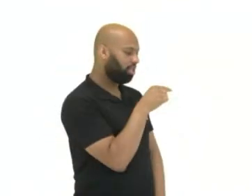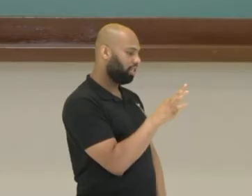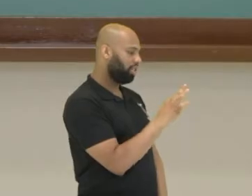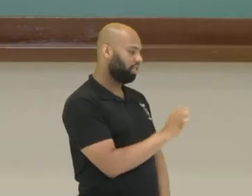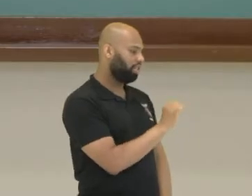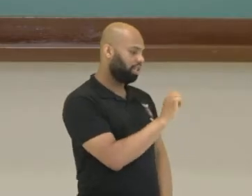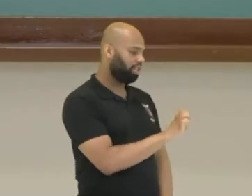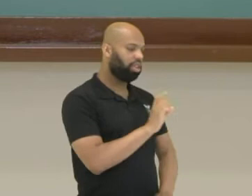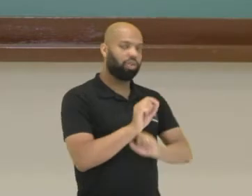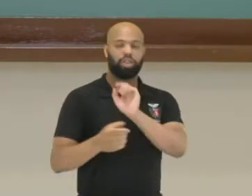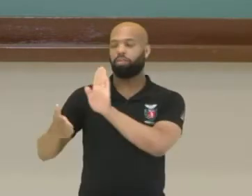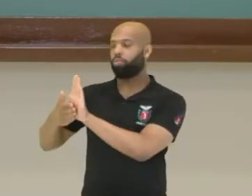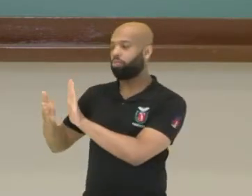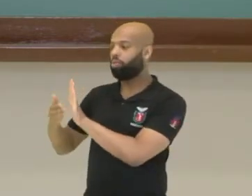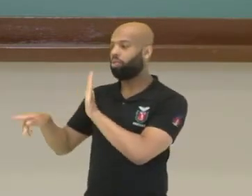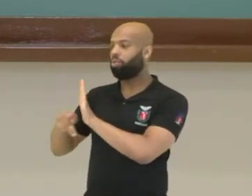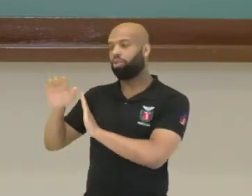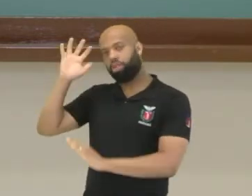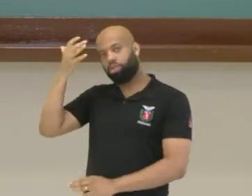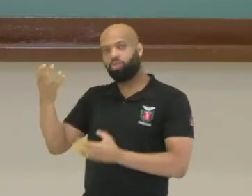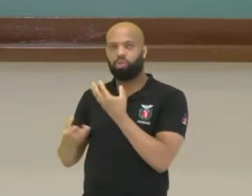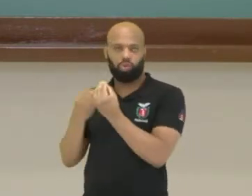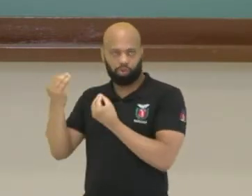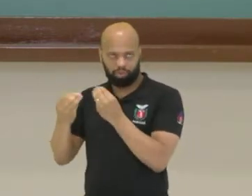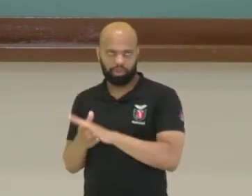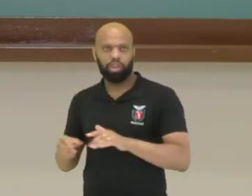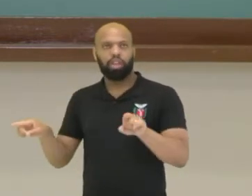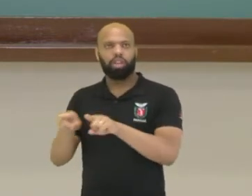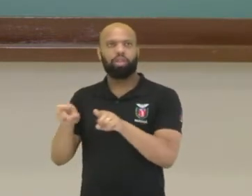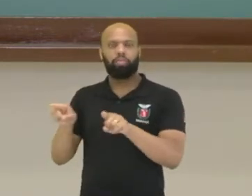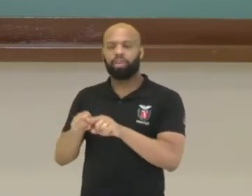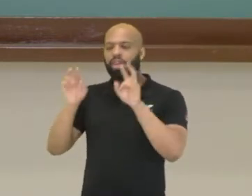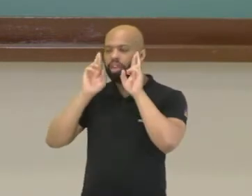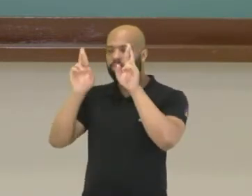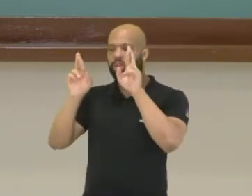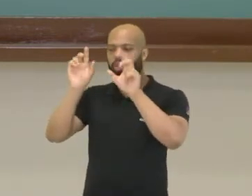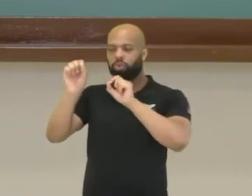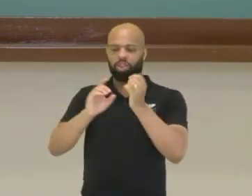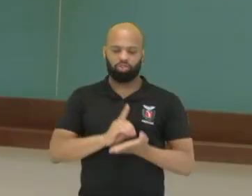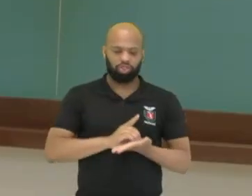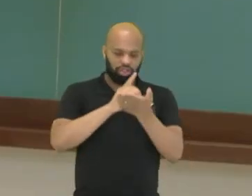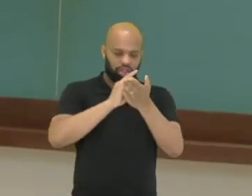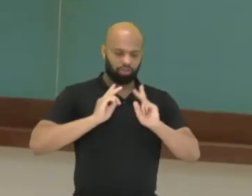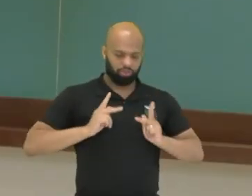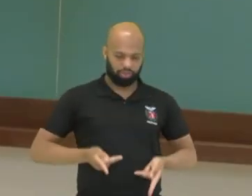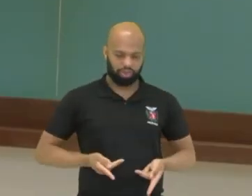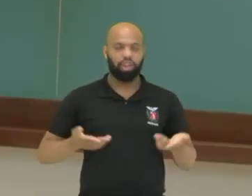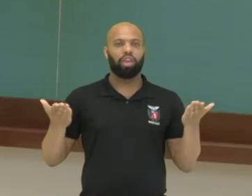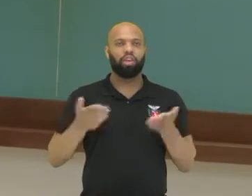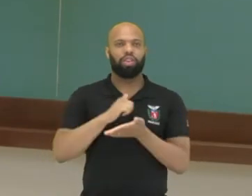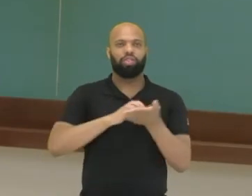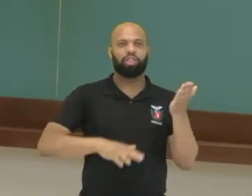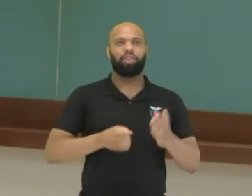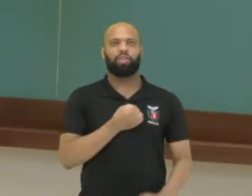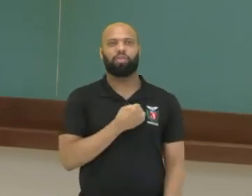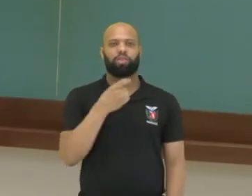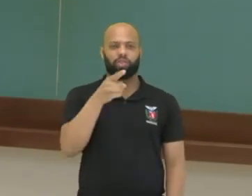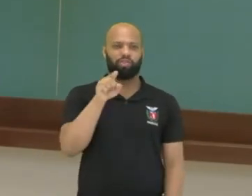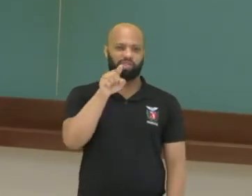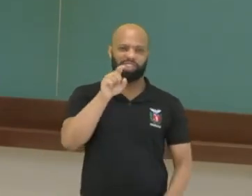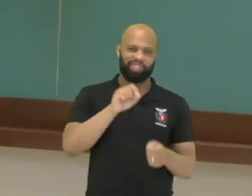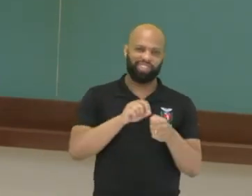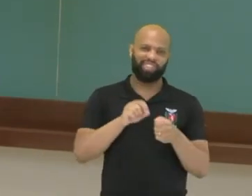famosa proposta de intervenção, e respeita a dignidade humana. A atividade 1 só para os seus